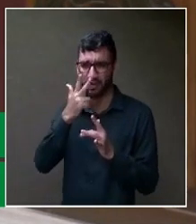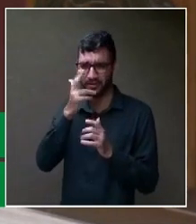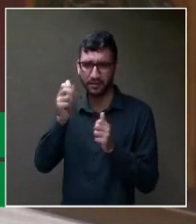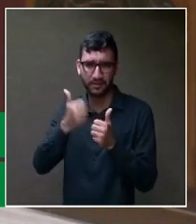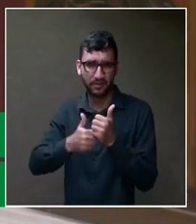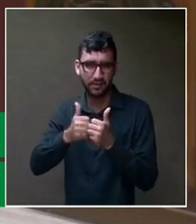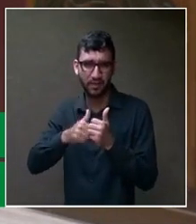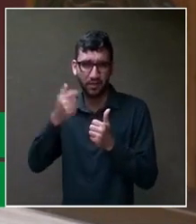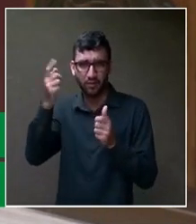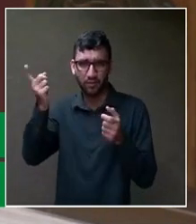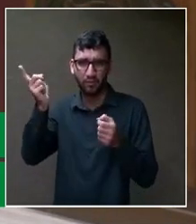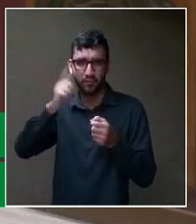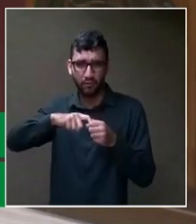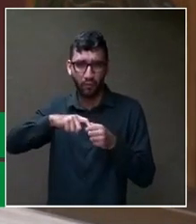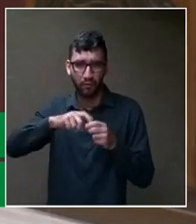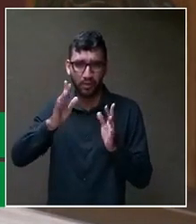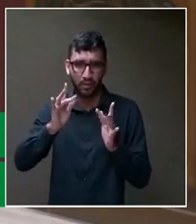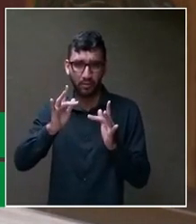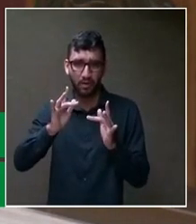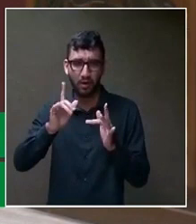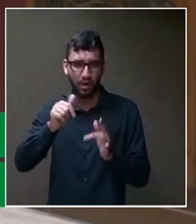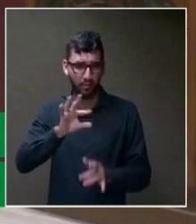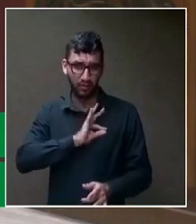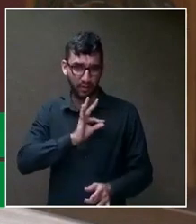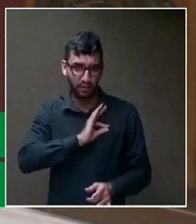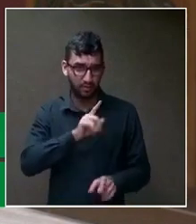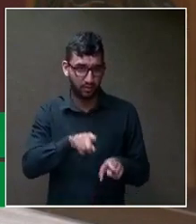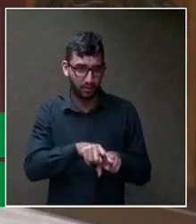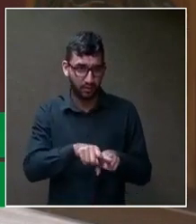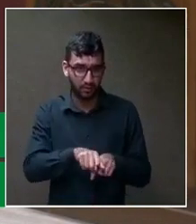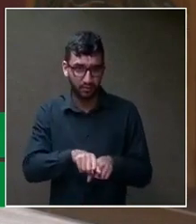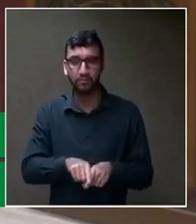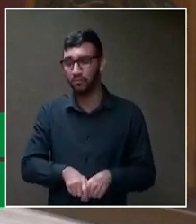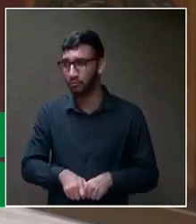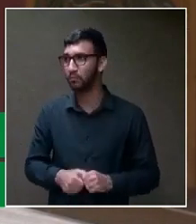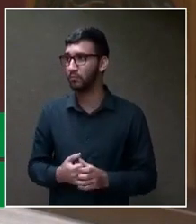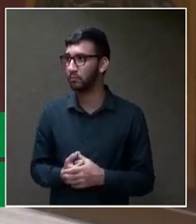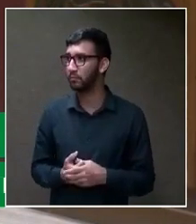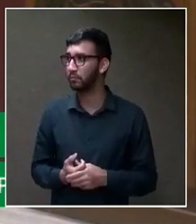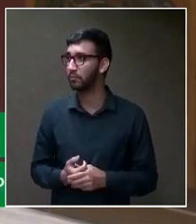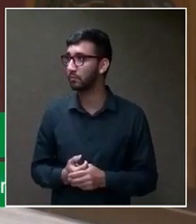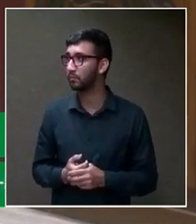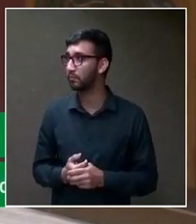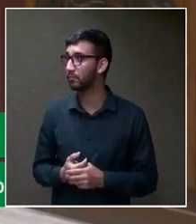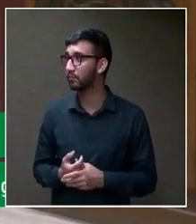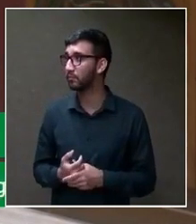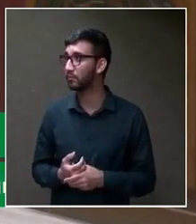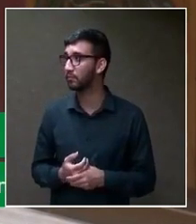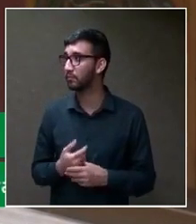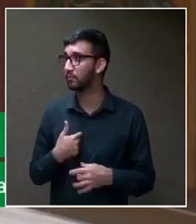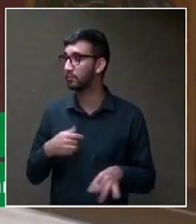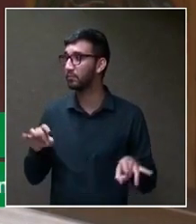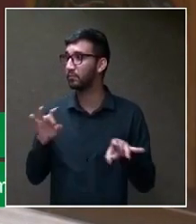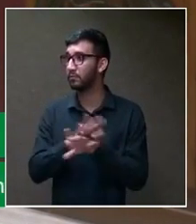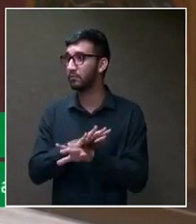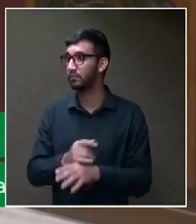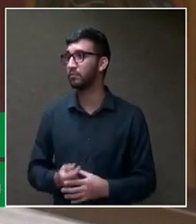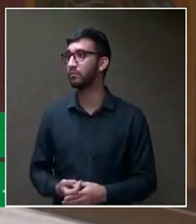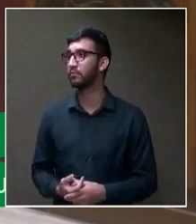voltar? Não sei lhe dizer. Você não sabe? Não, ele não é policial militar? Sim. Sim? Tá bom. Eu estou satisfeita. Obrigada.